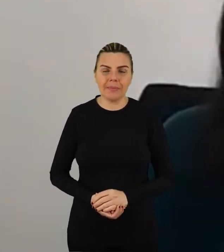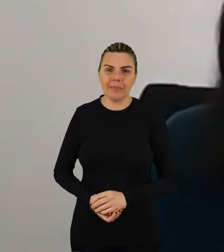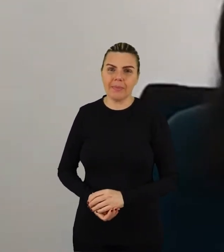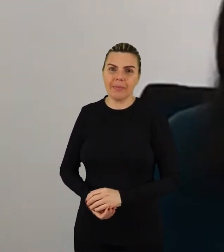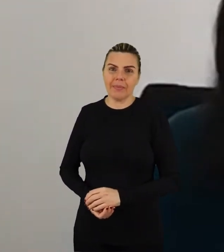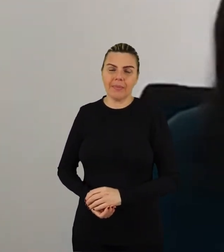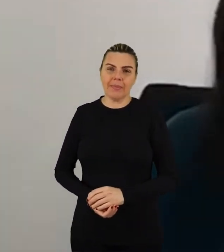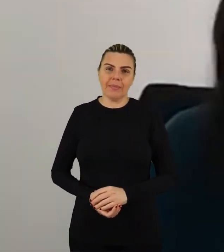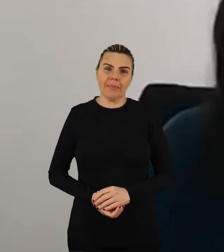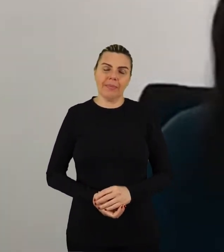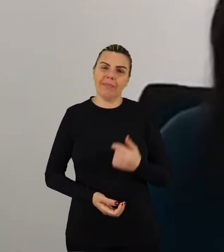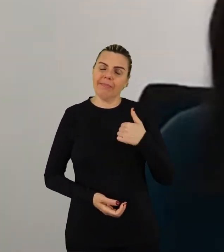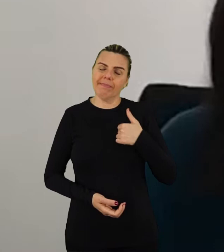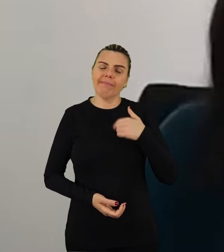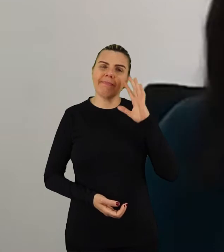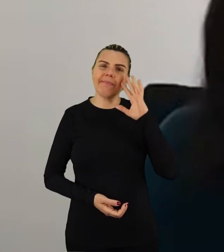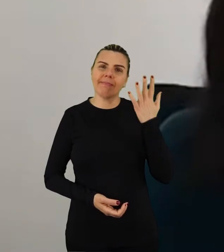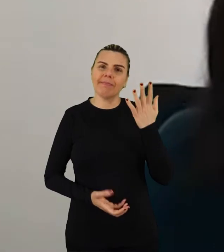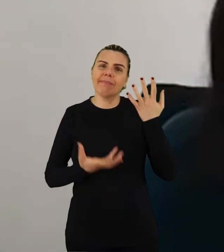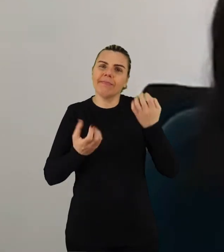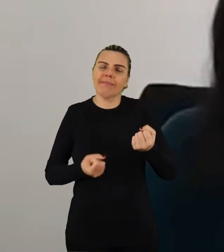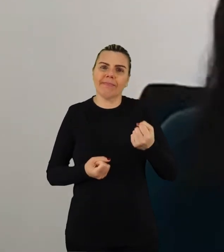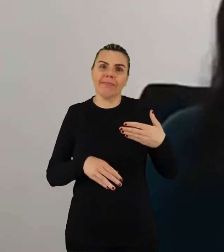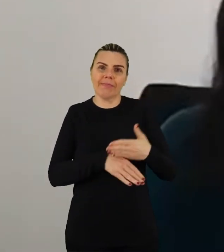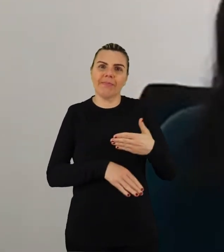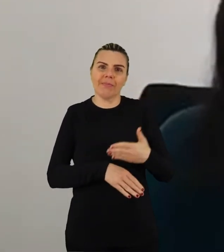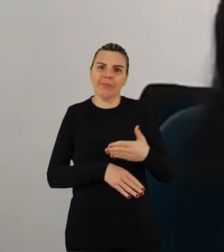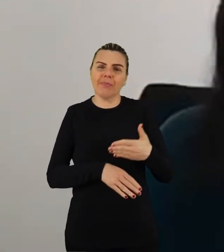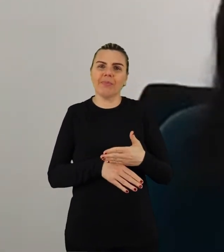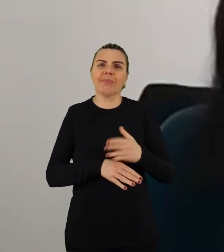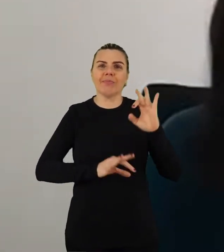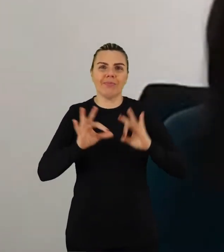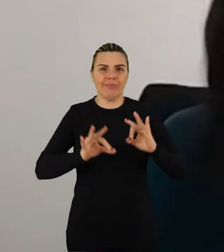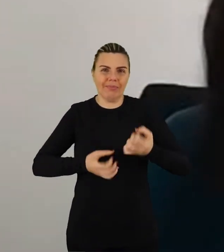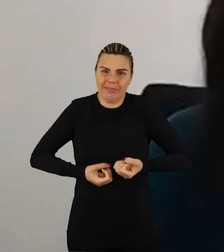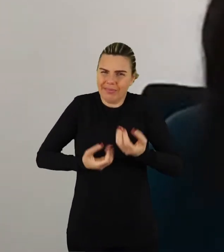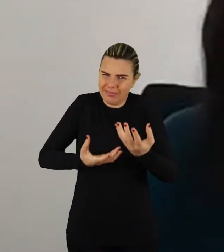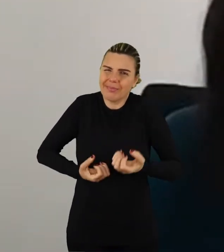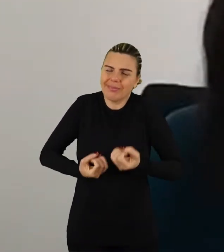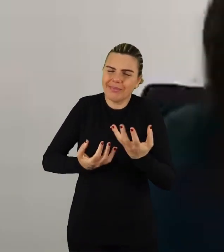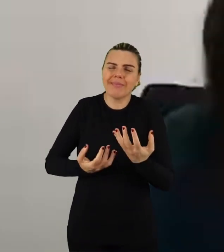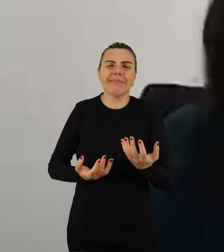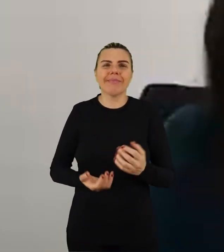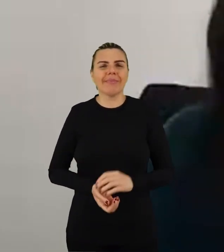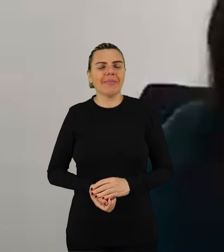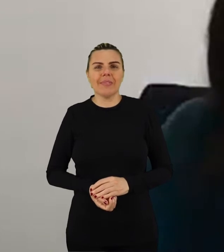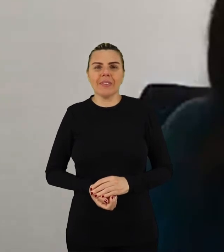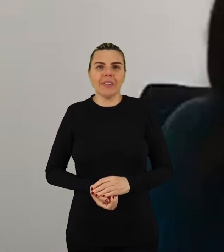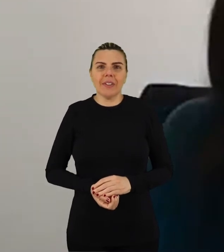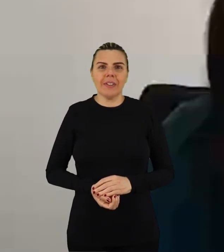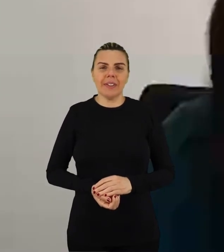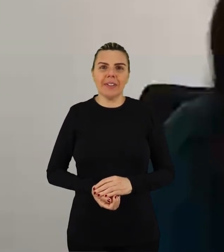Eu decidi participar da campanha Confessionário para